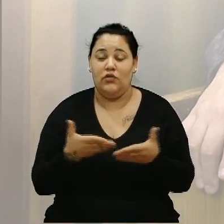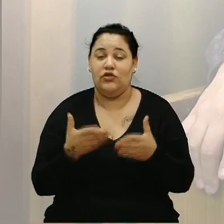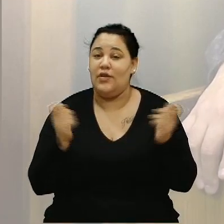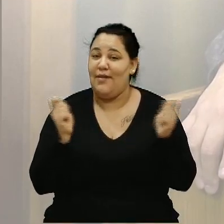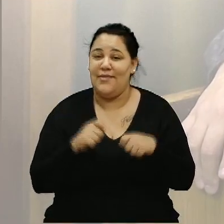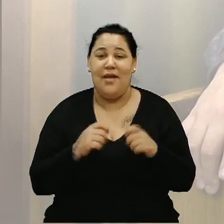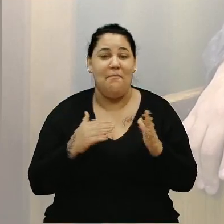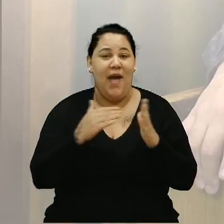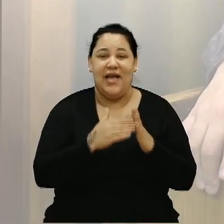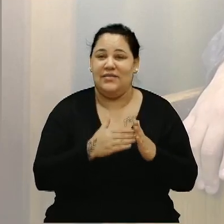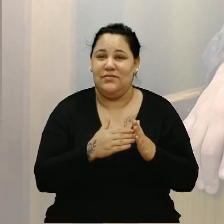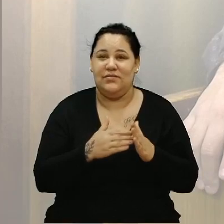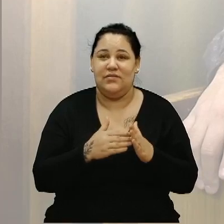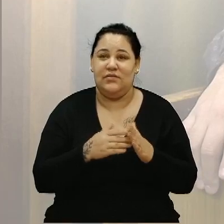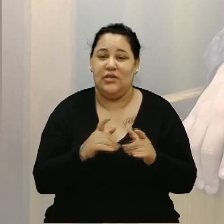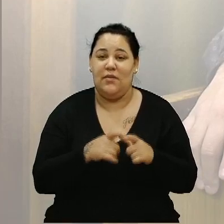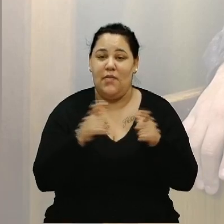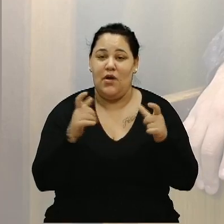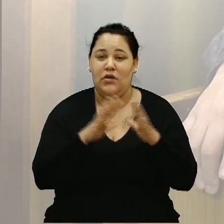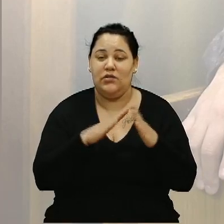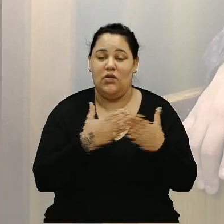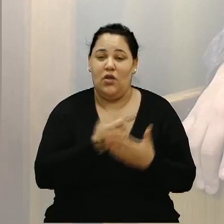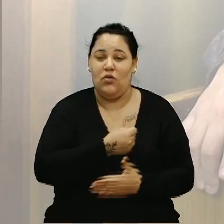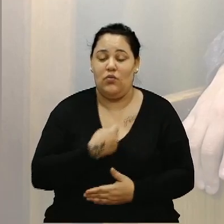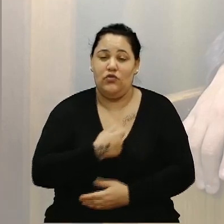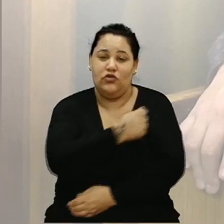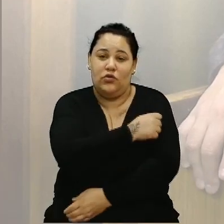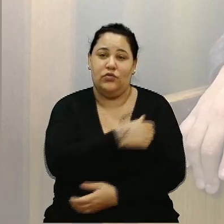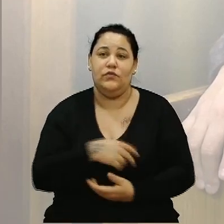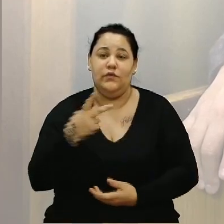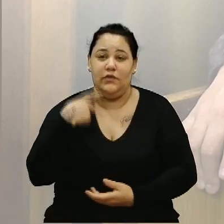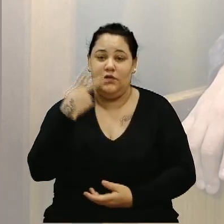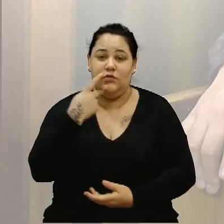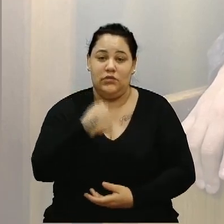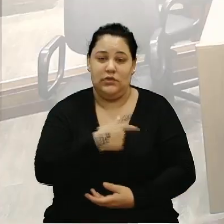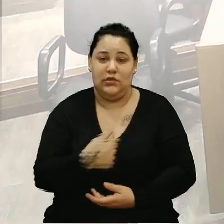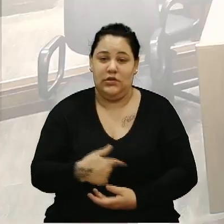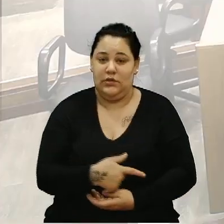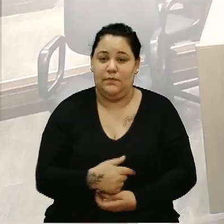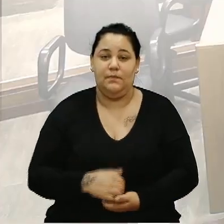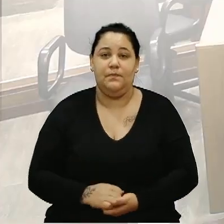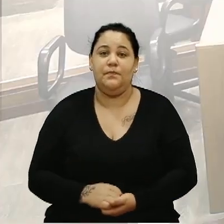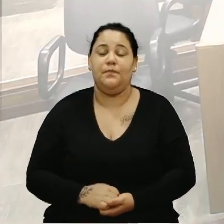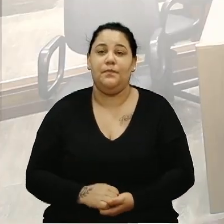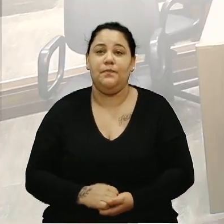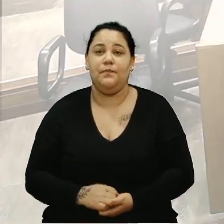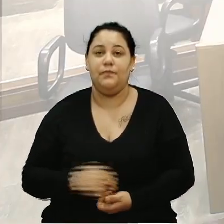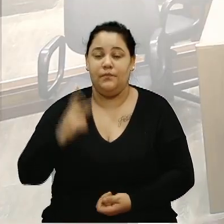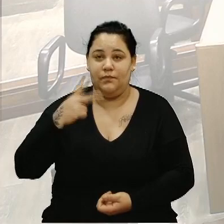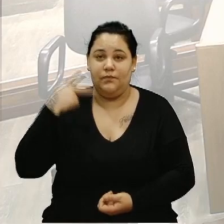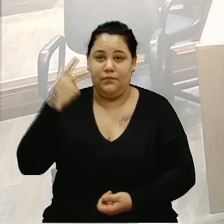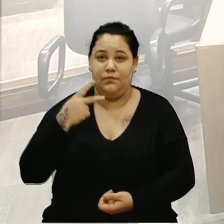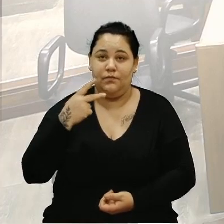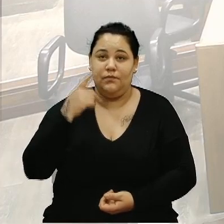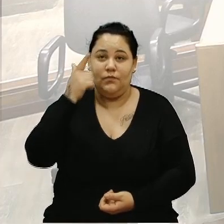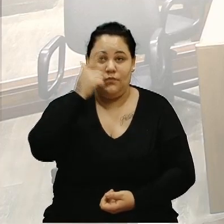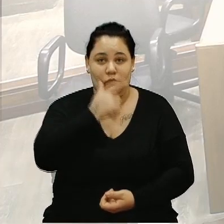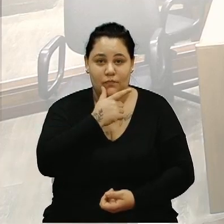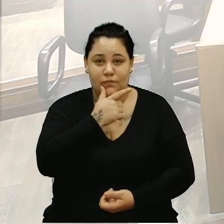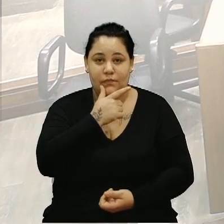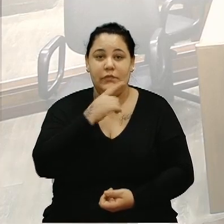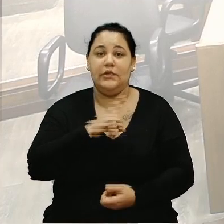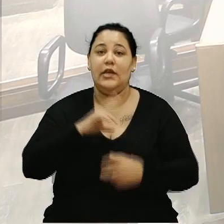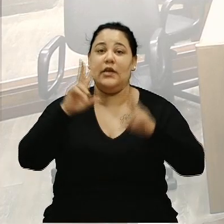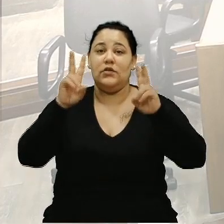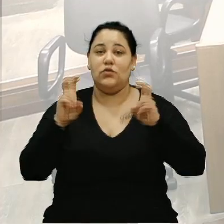Uma das maiores escolas do município em números de aluno. Vereador Zanquim. Vereador Lucas, tem pautas que